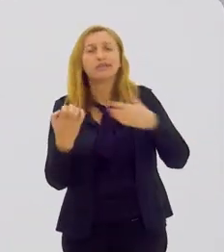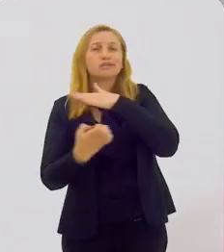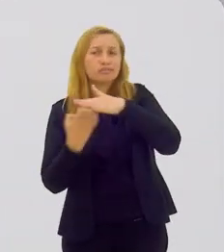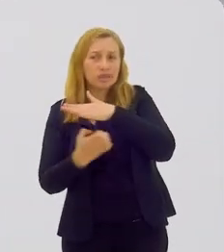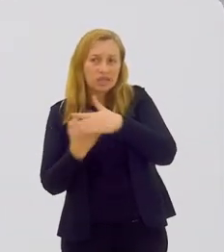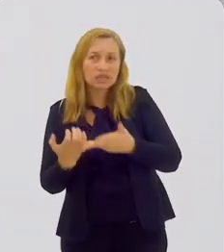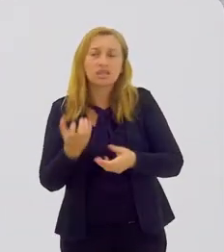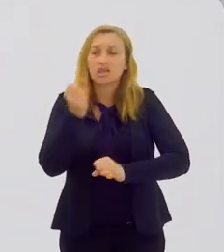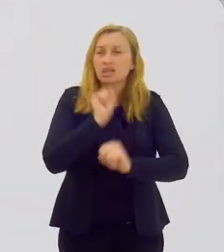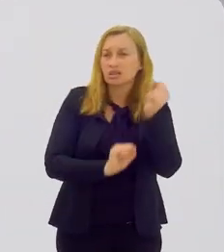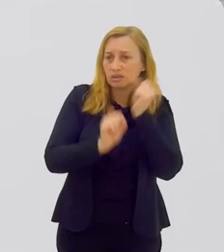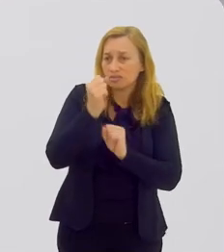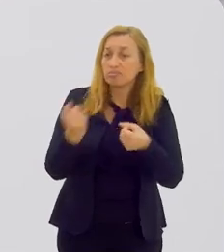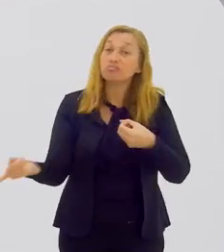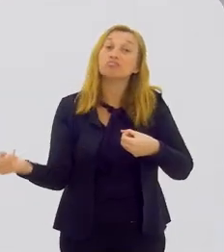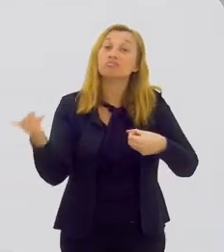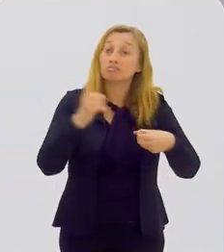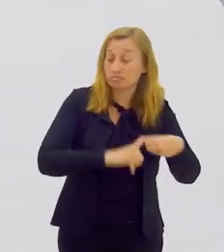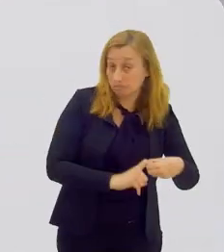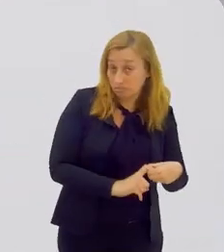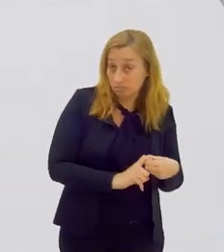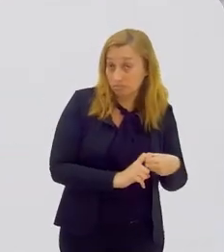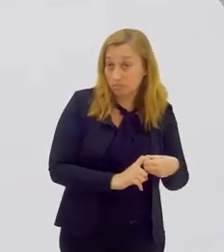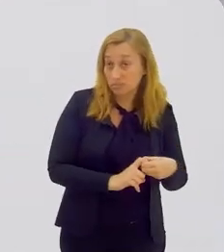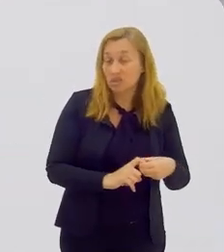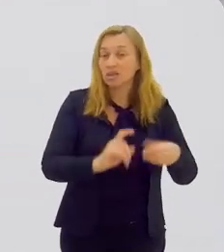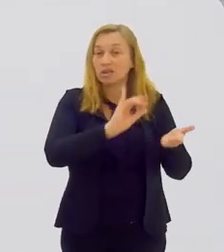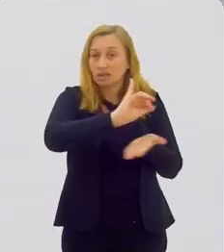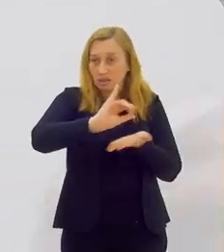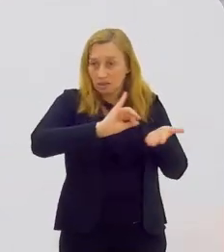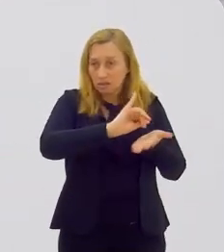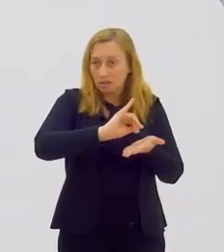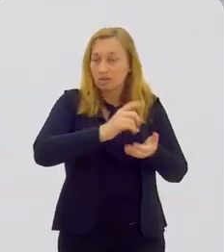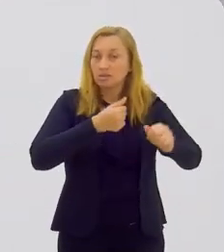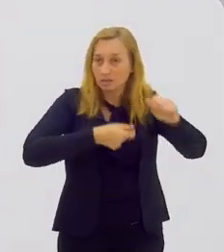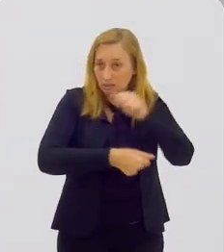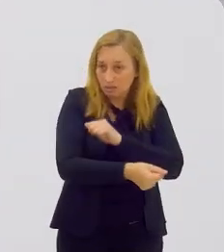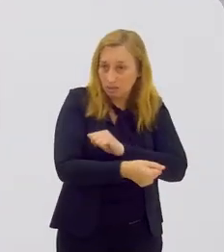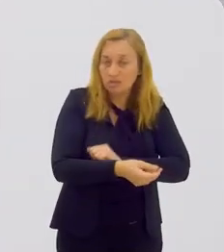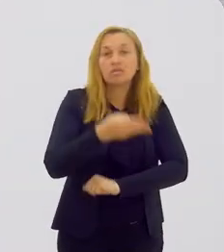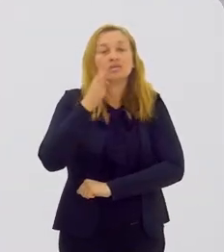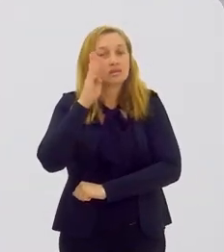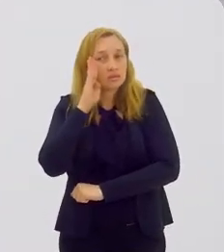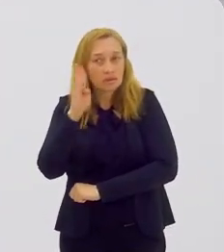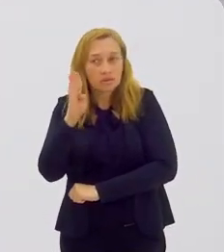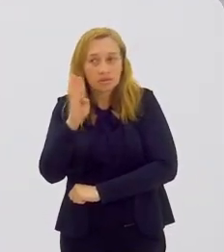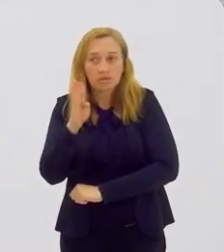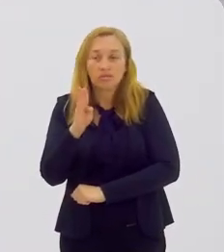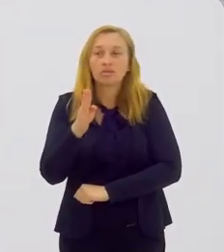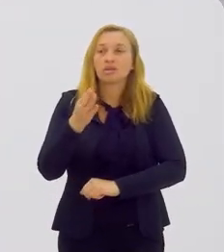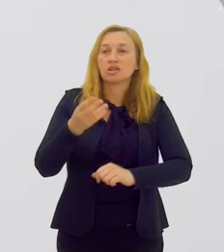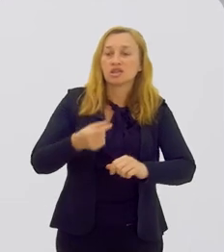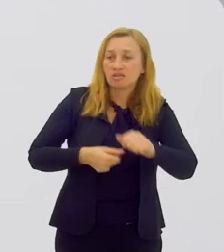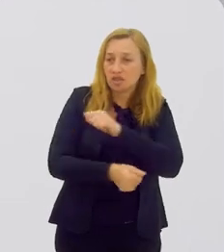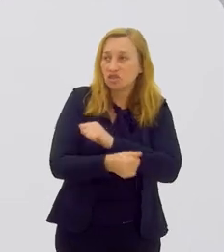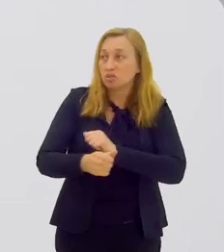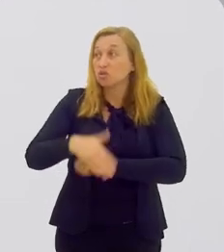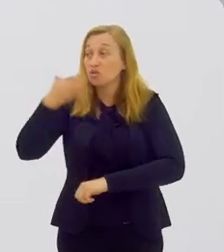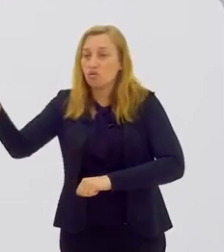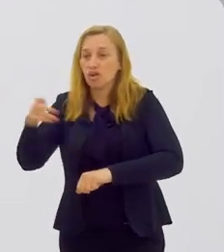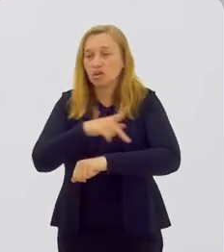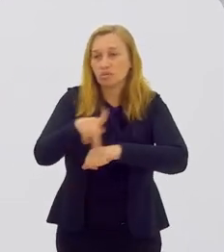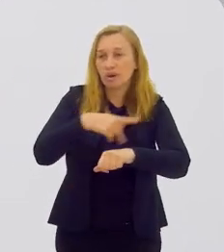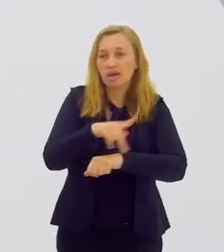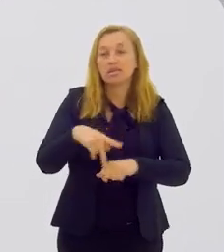tantas empresas, tantas indústrias, para o Rio voltar a ser um catalisador de investimentos, especialmente investimento